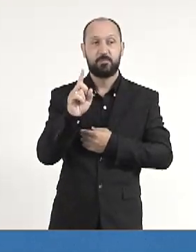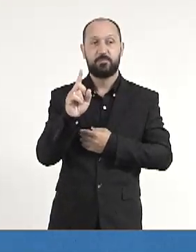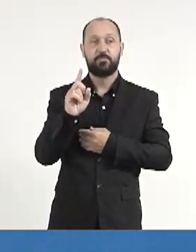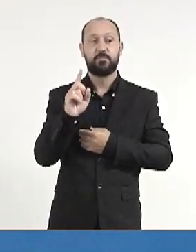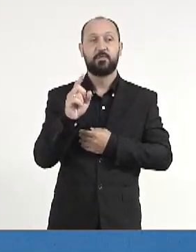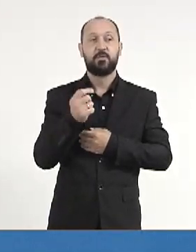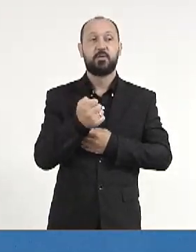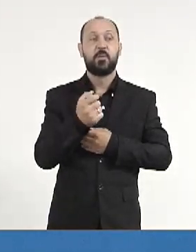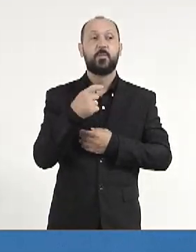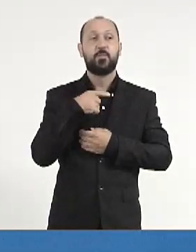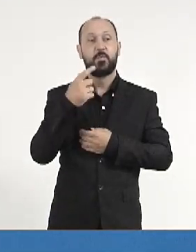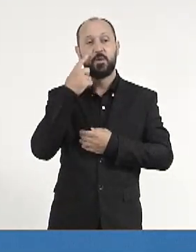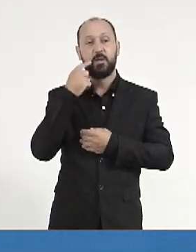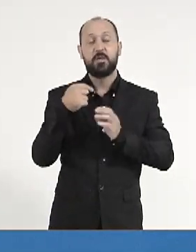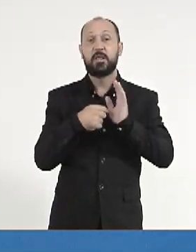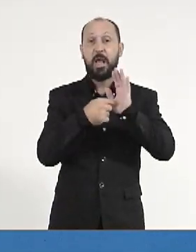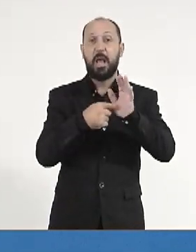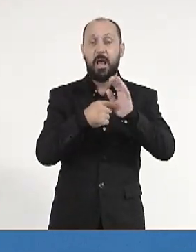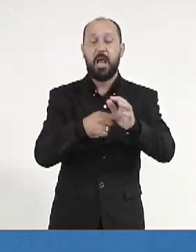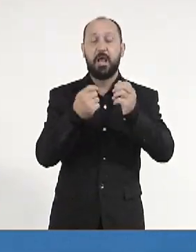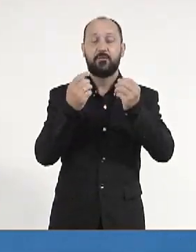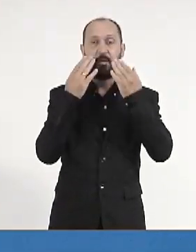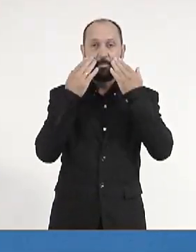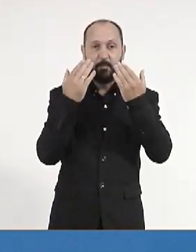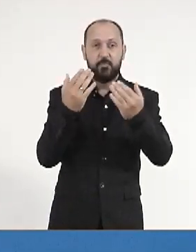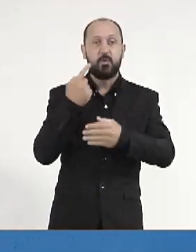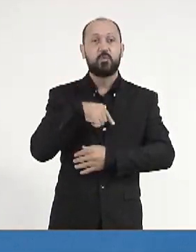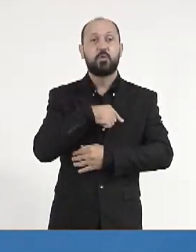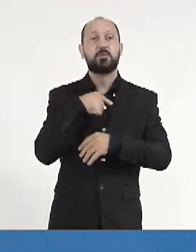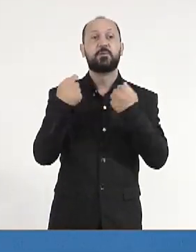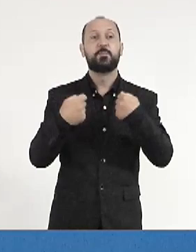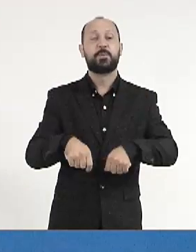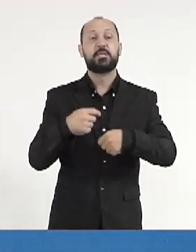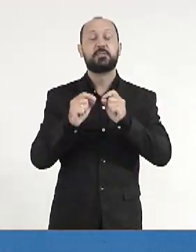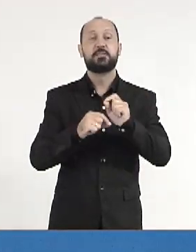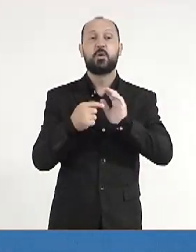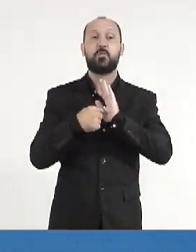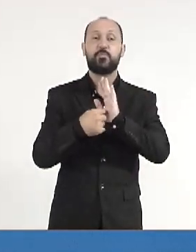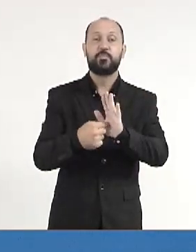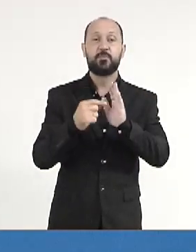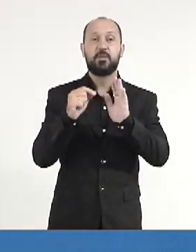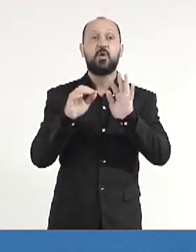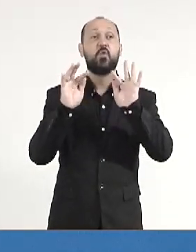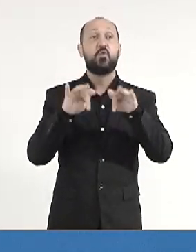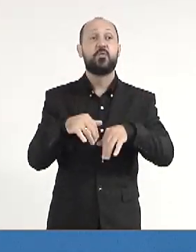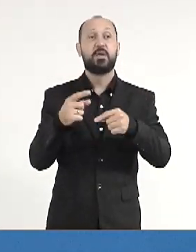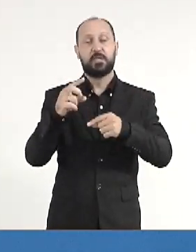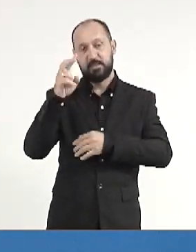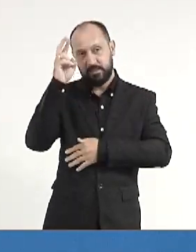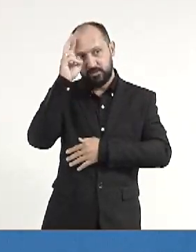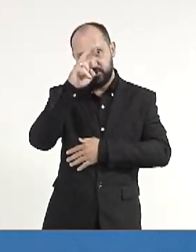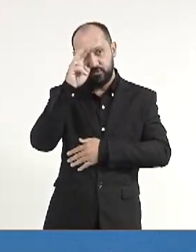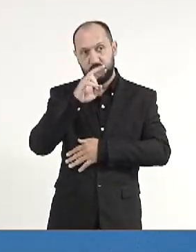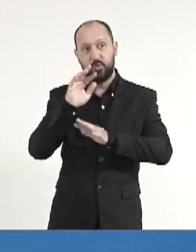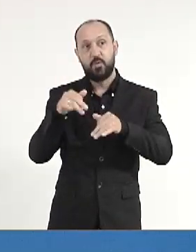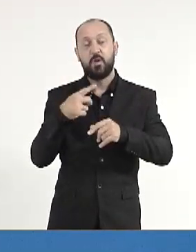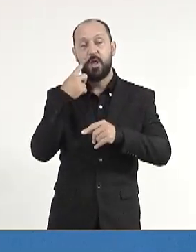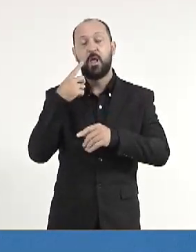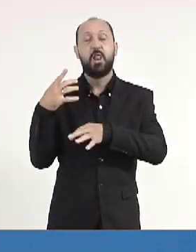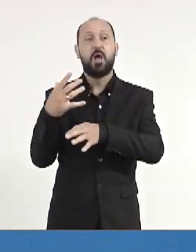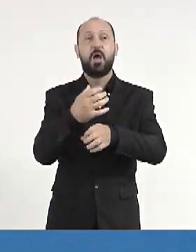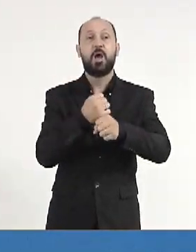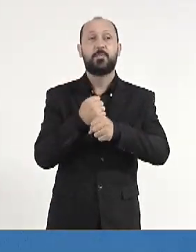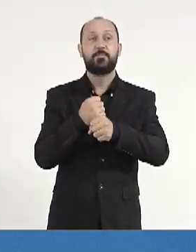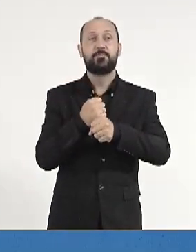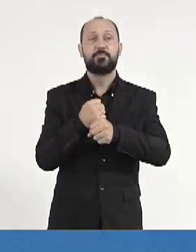é pouca coisa o que está vindo à tona. Nós precisamos colocar um fim nessa história,